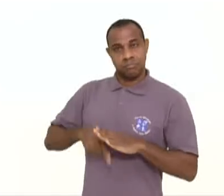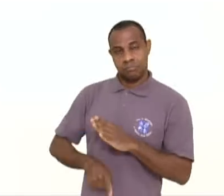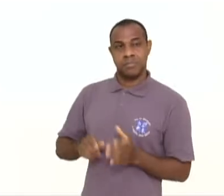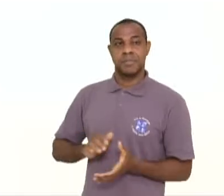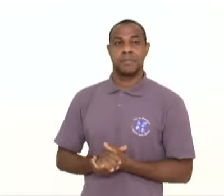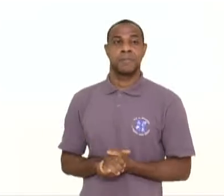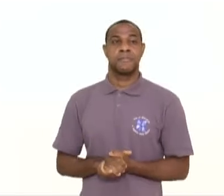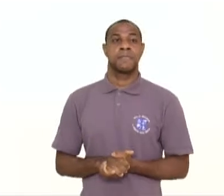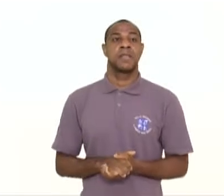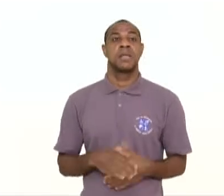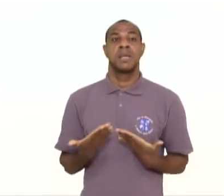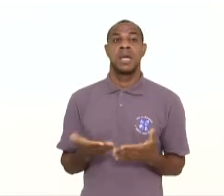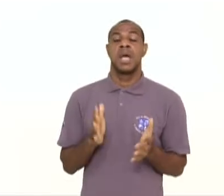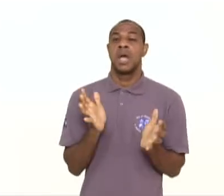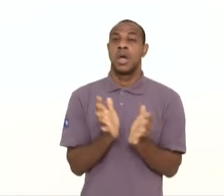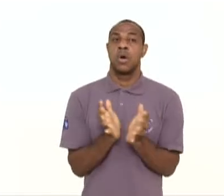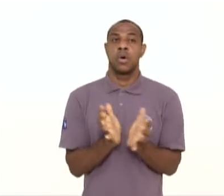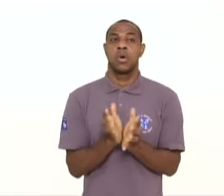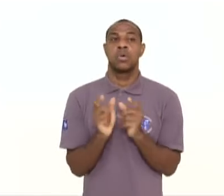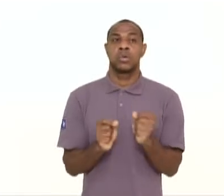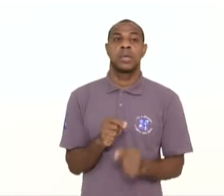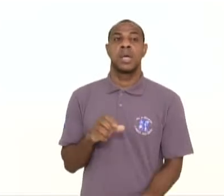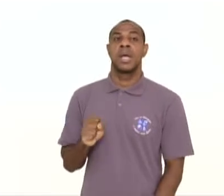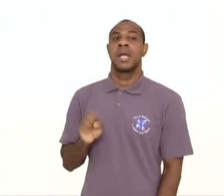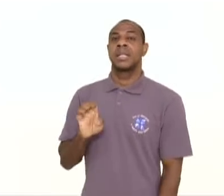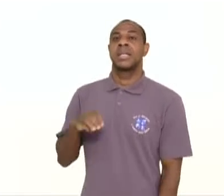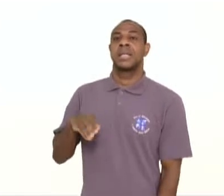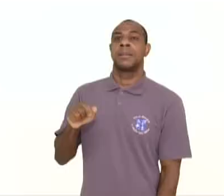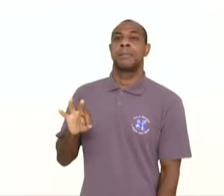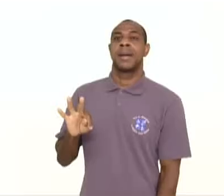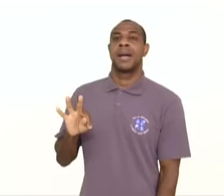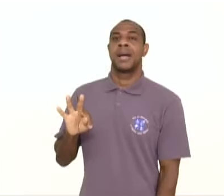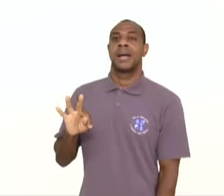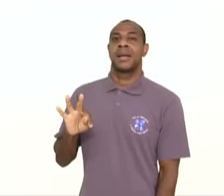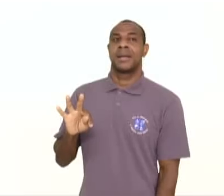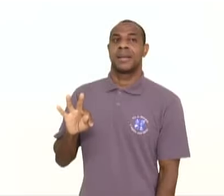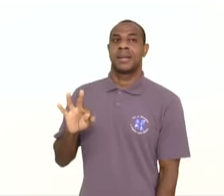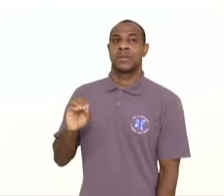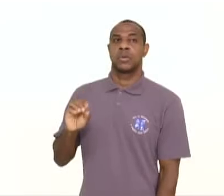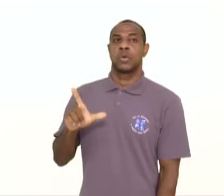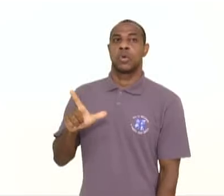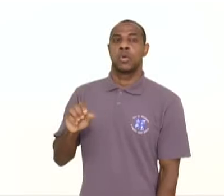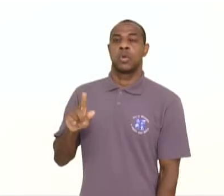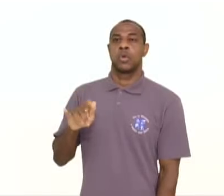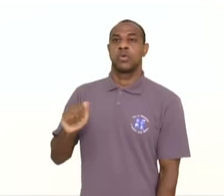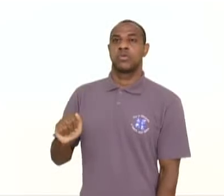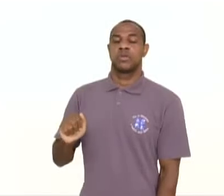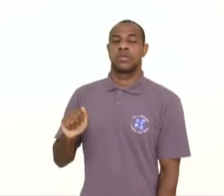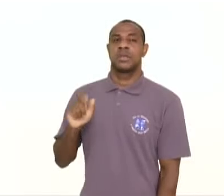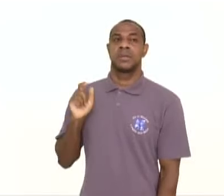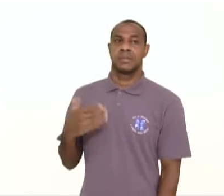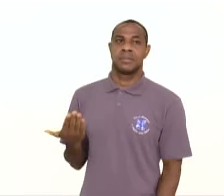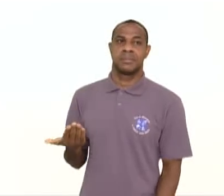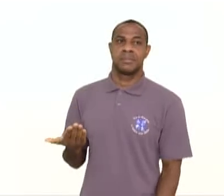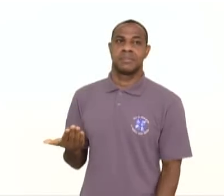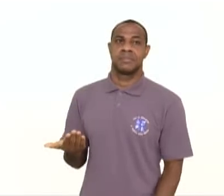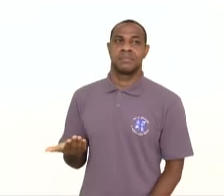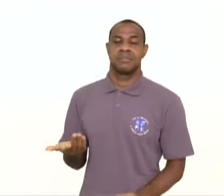Portanto, é uma classe de sematologia. Então tem tudo isso daí dentro do universo, do